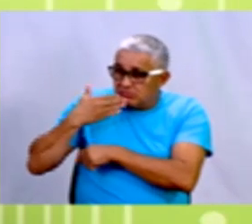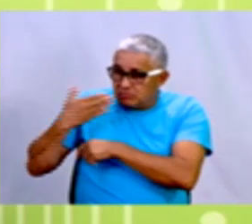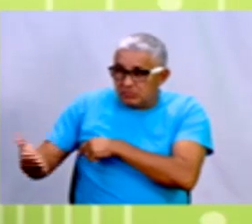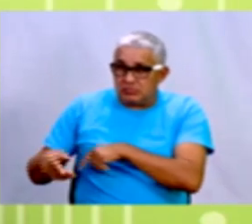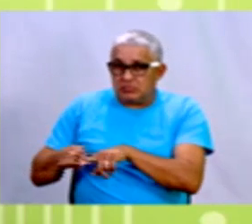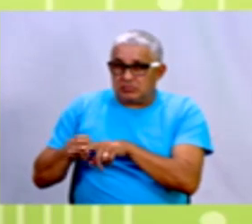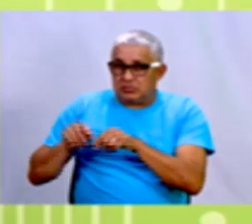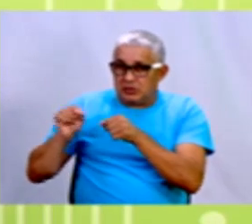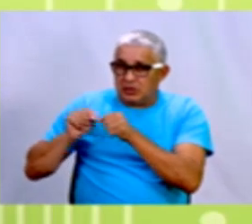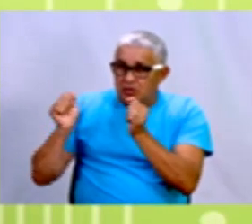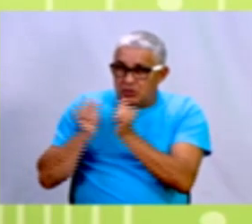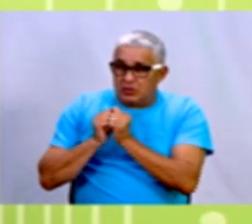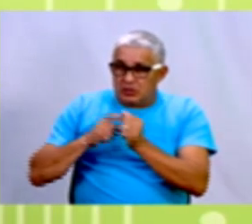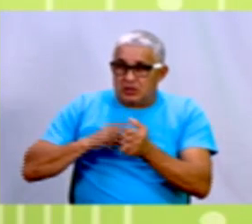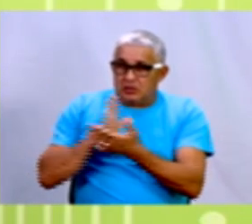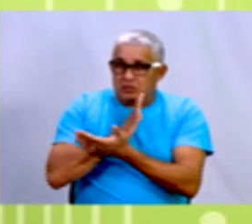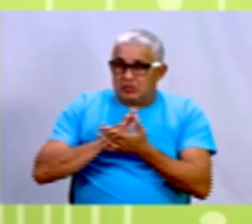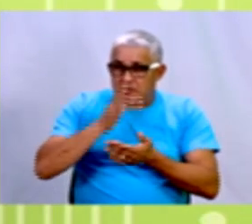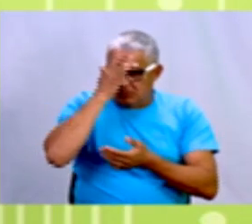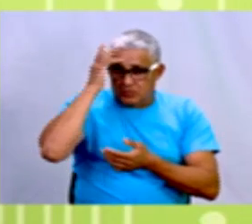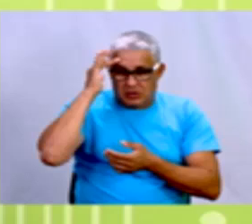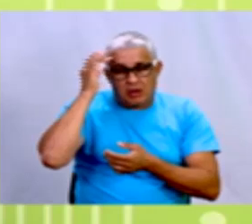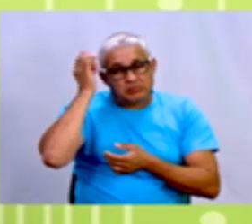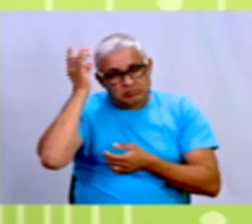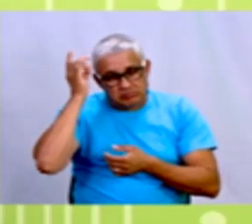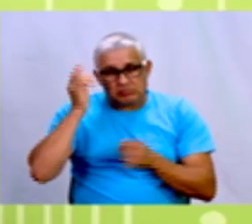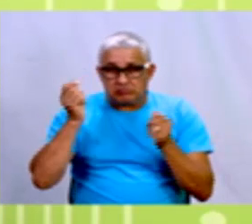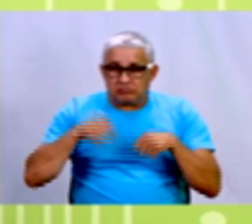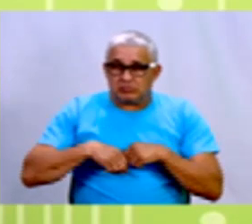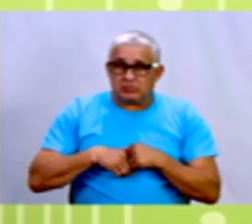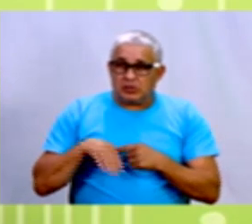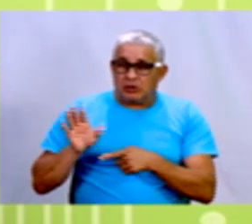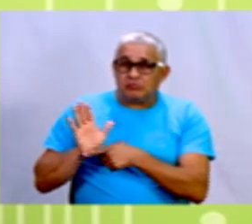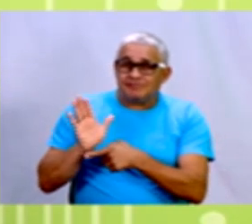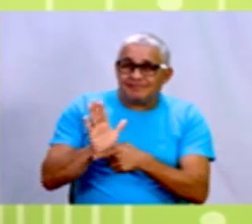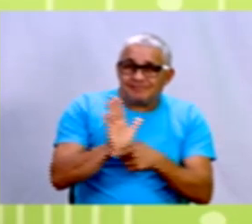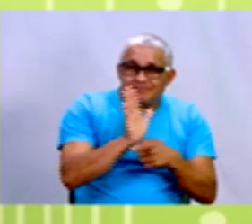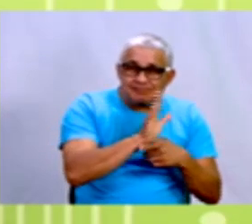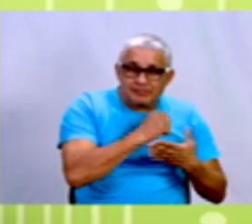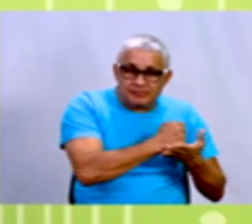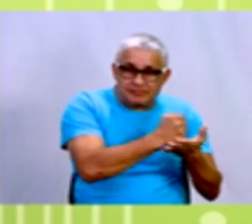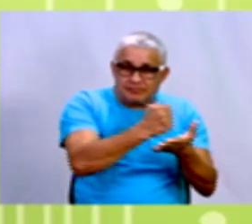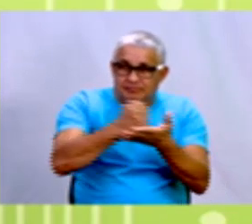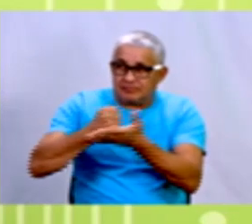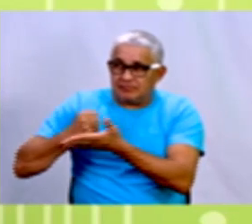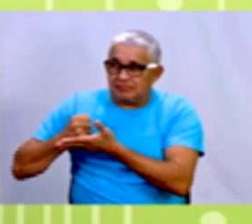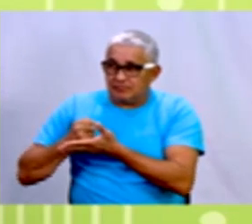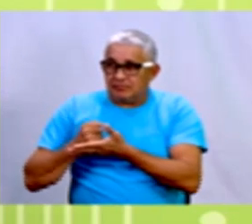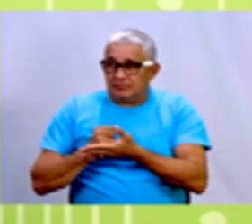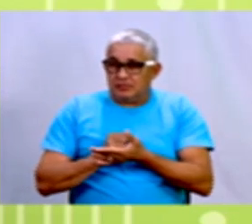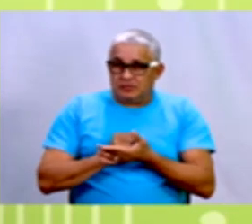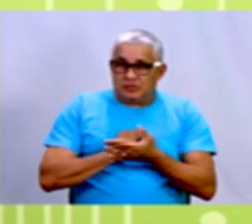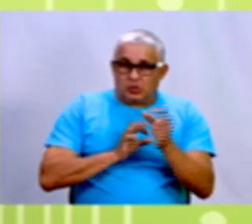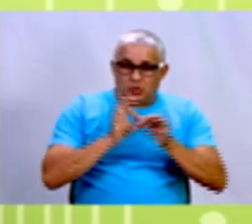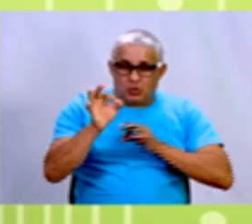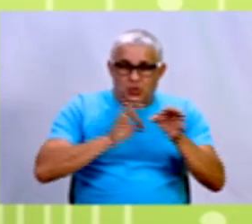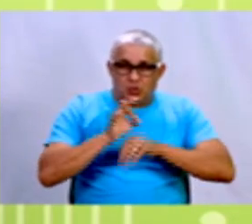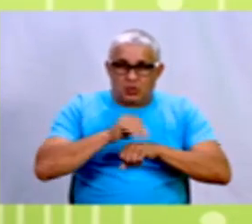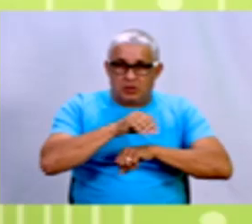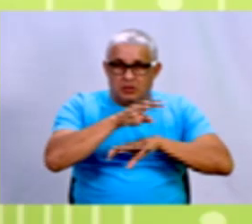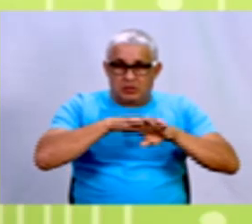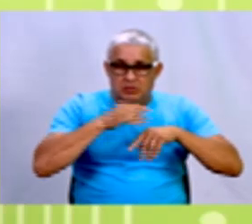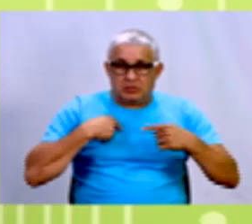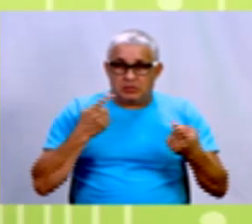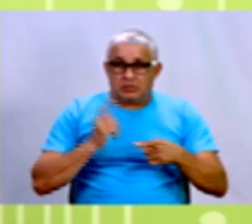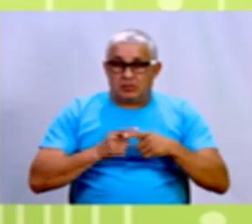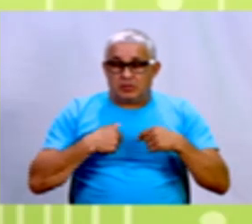tem pessoas que têm um pouco mais de facilidade e pode dar aí uma assistência para vocês na hora de montar essa planilha. Por que eu quis mostrar